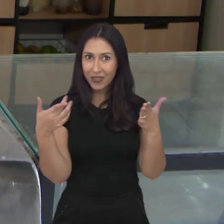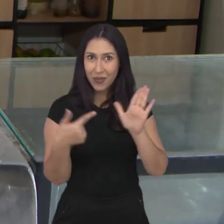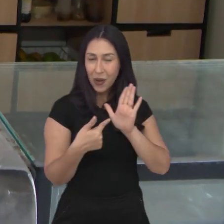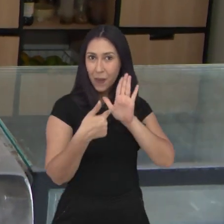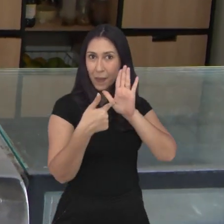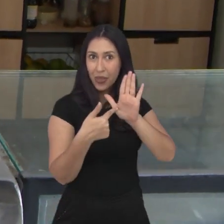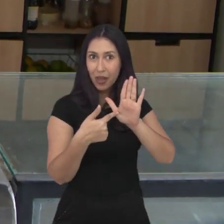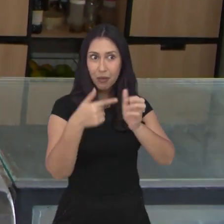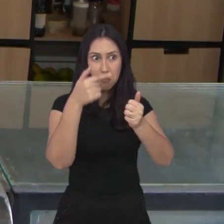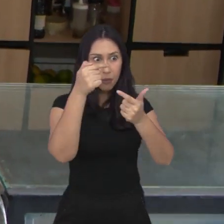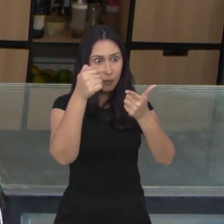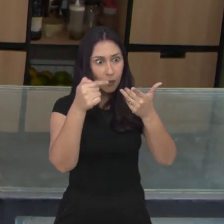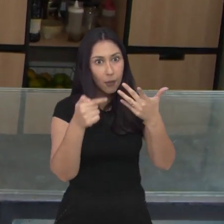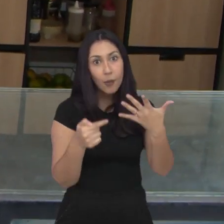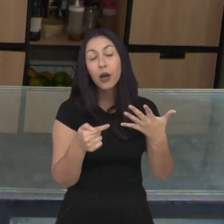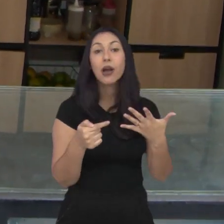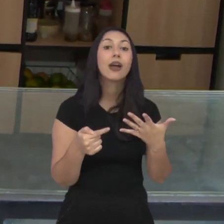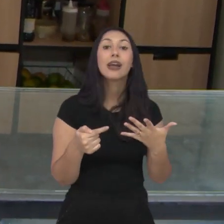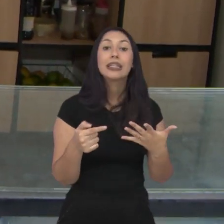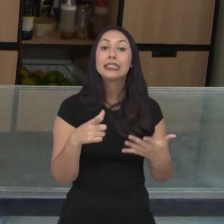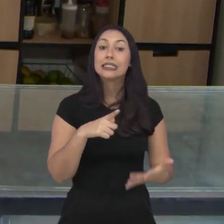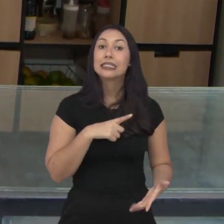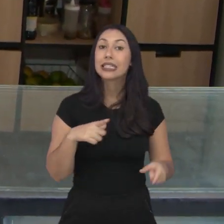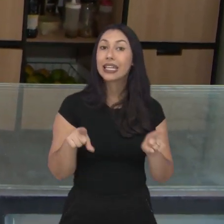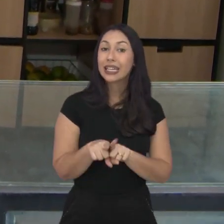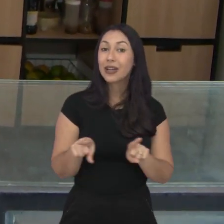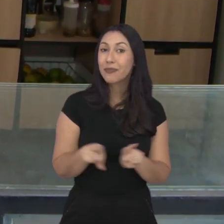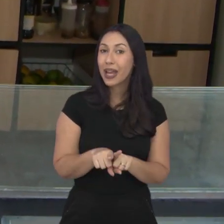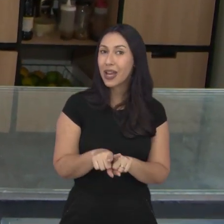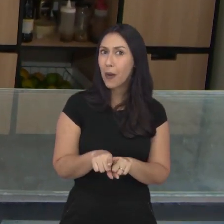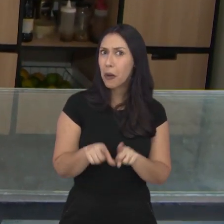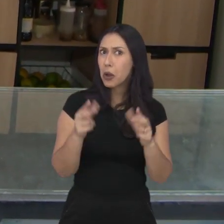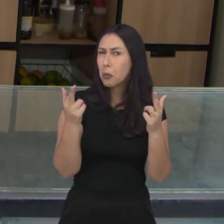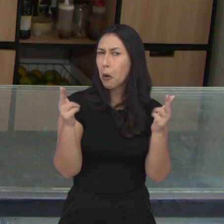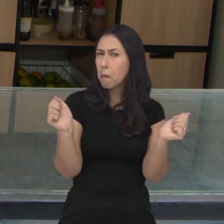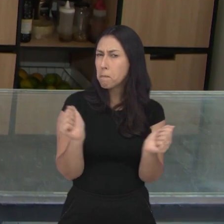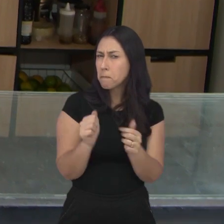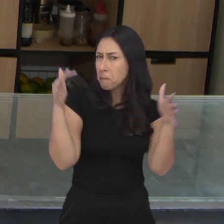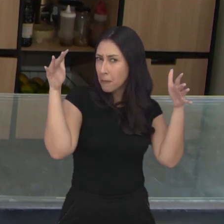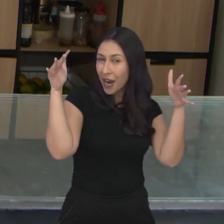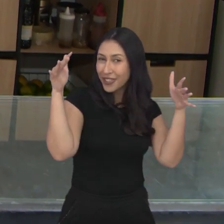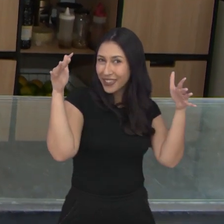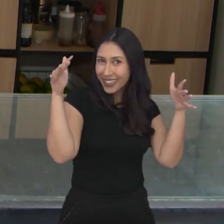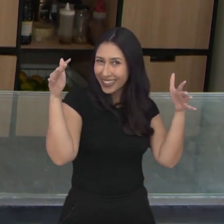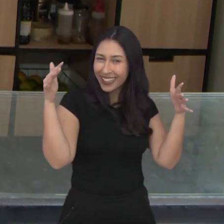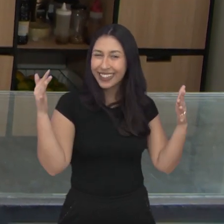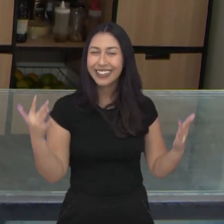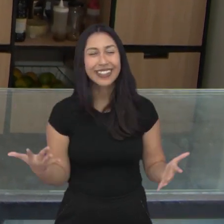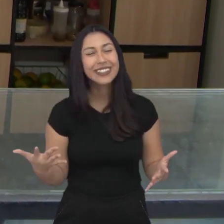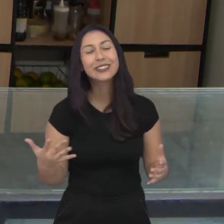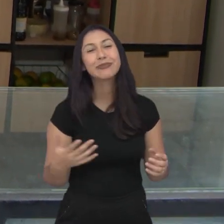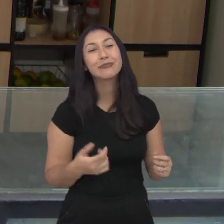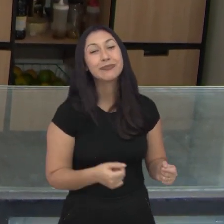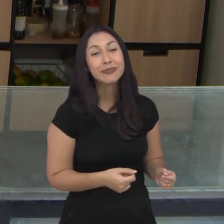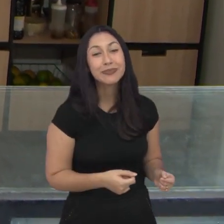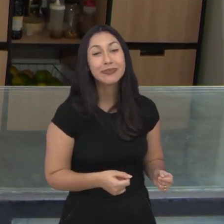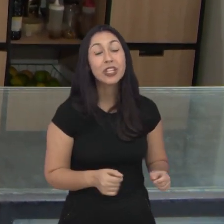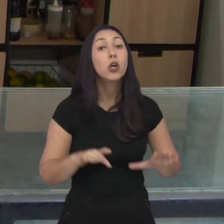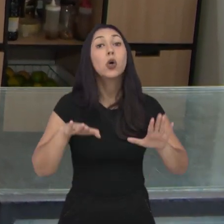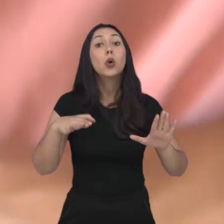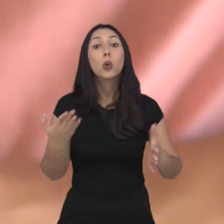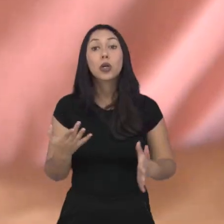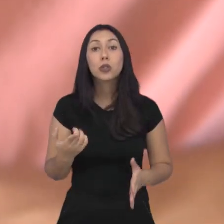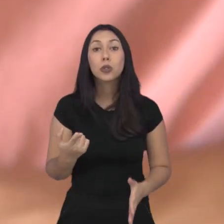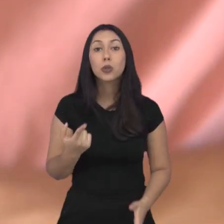E para ilustrar quantas possibilidades são essas, eu trouxe aqui um truque, a mágica da flor fada azul do feijão